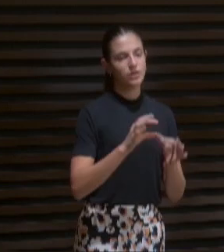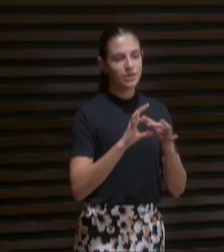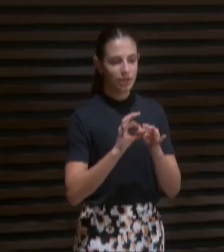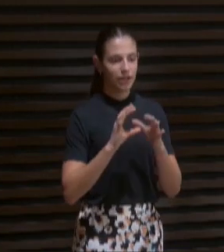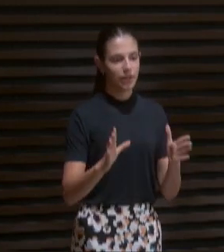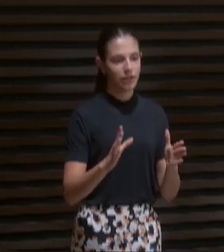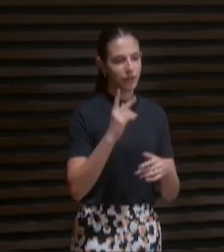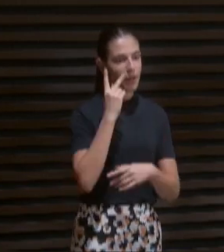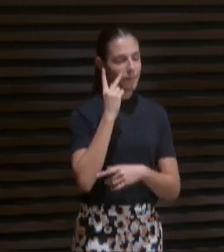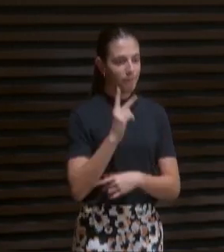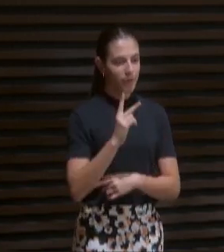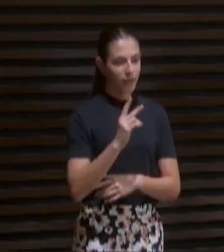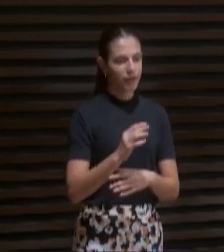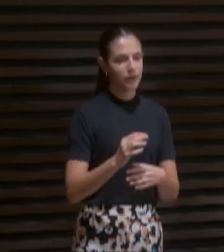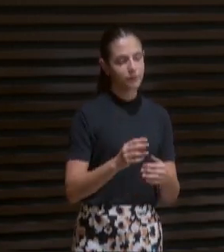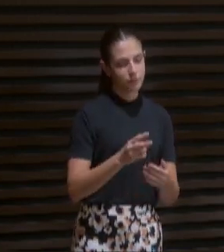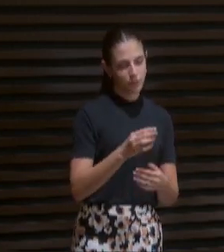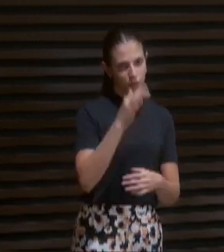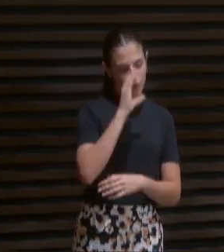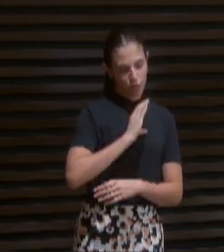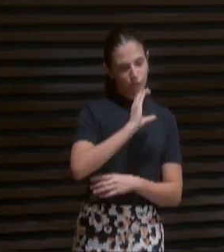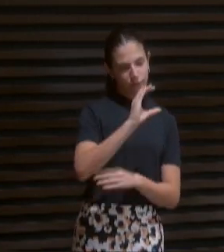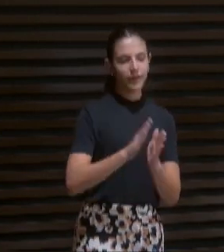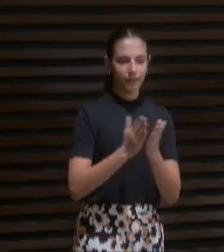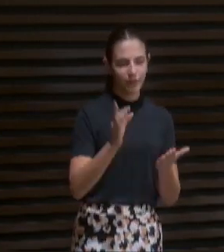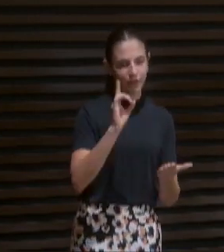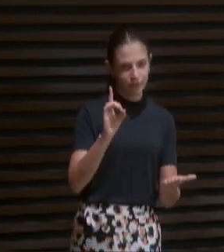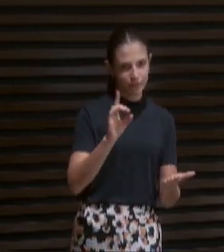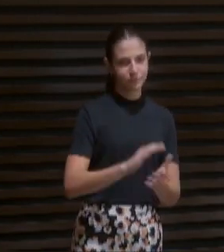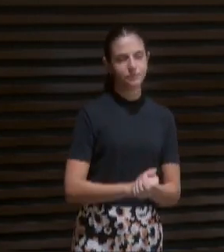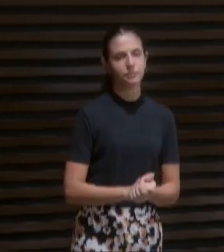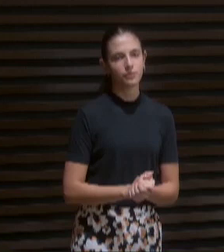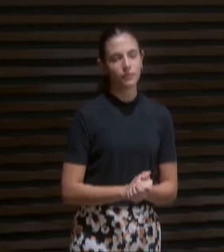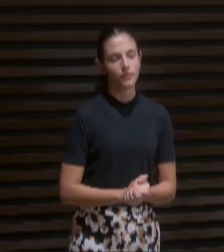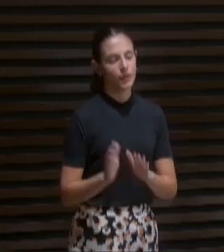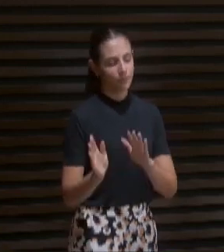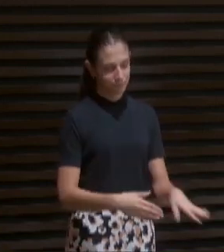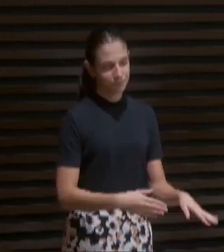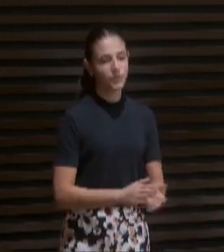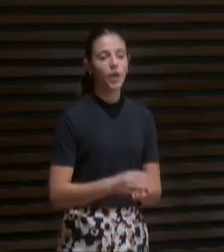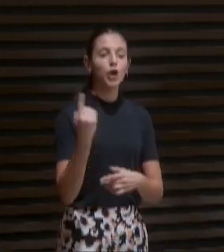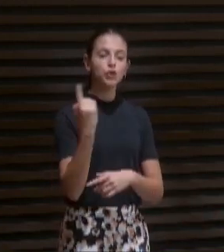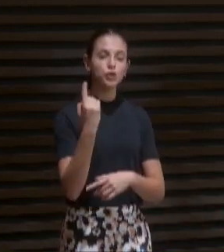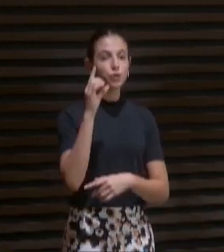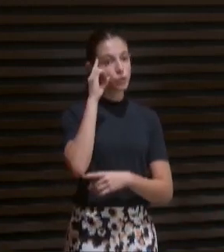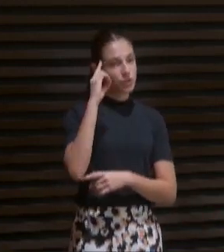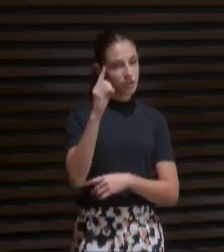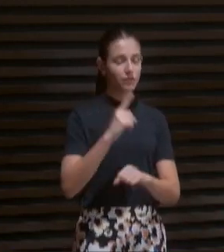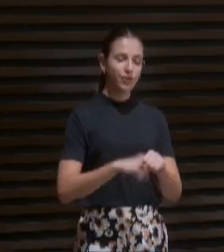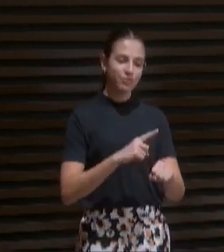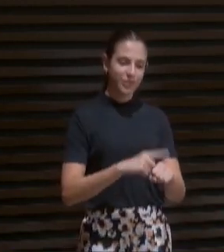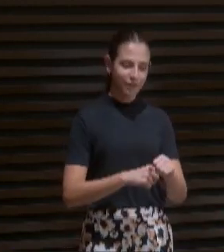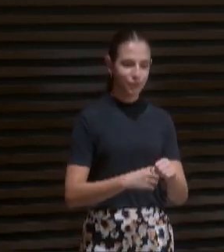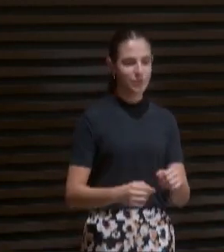claros. Então, os últimos dias serão tempos bastante complicados. Nós temos falado aqui sobre